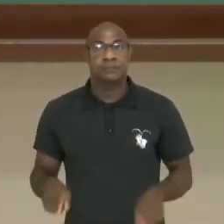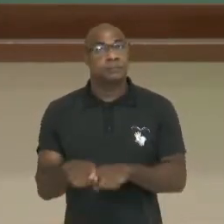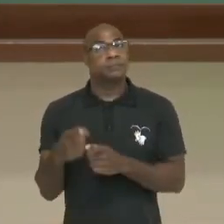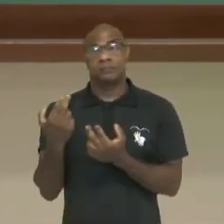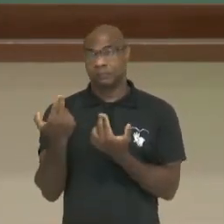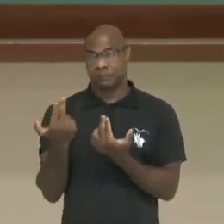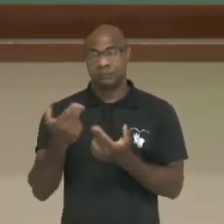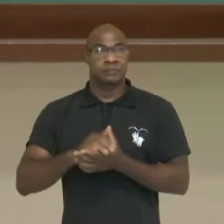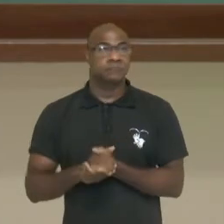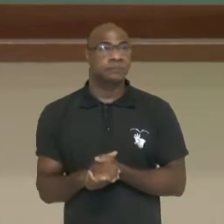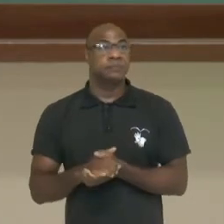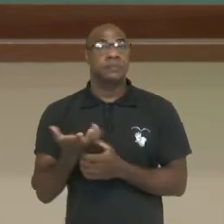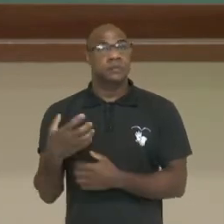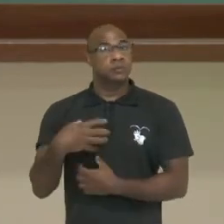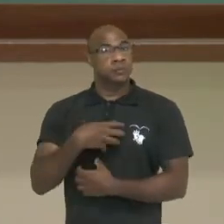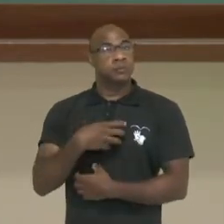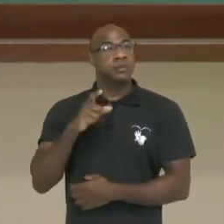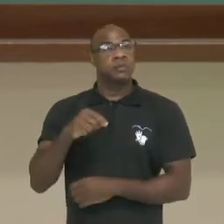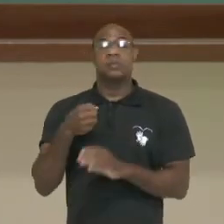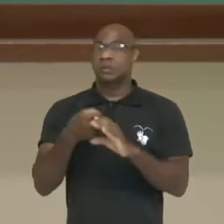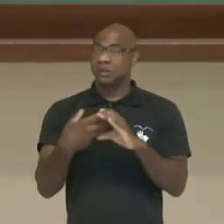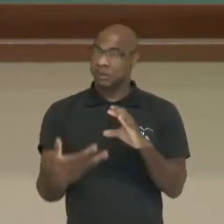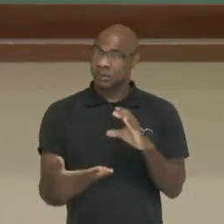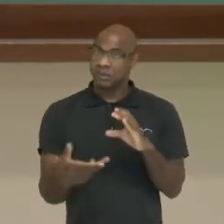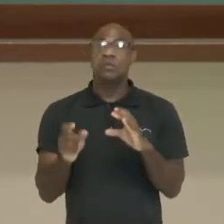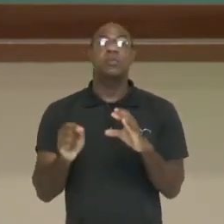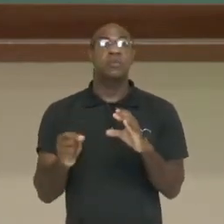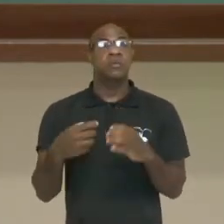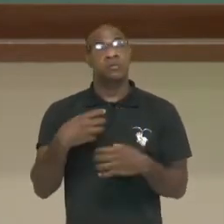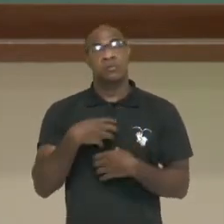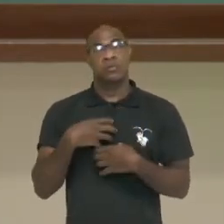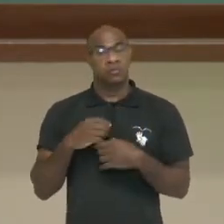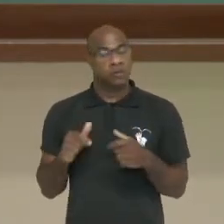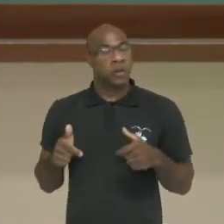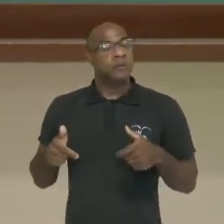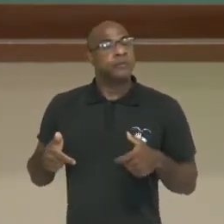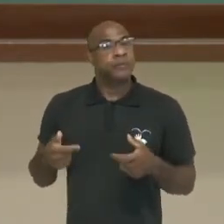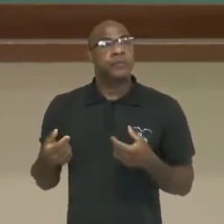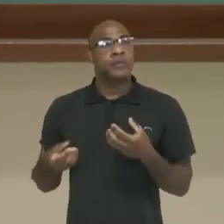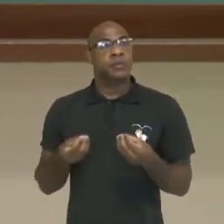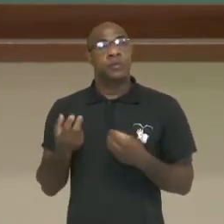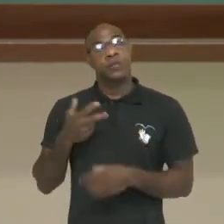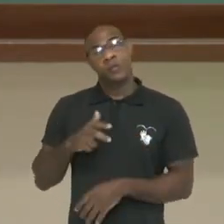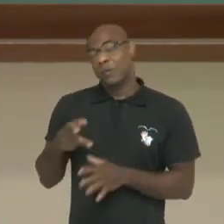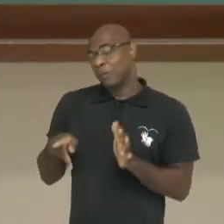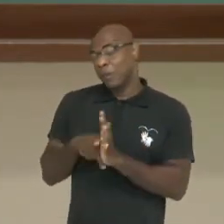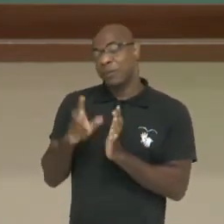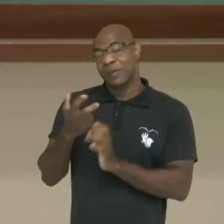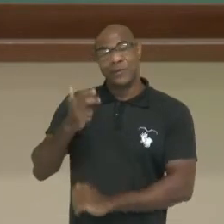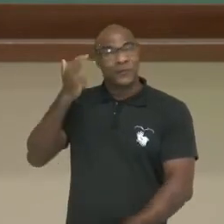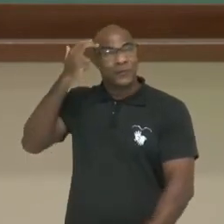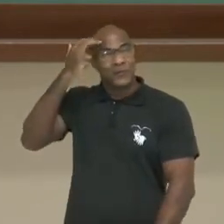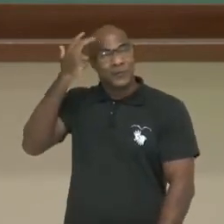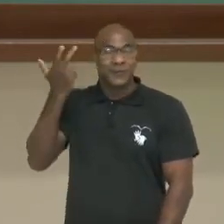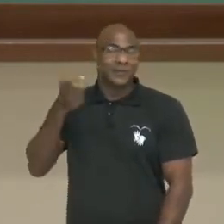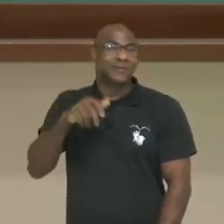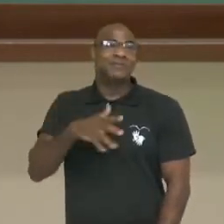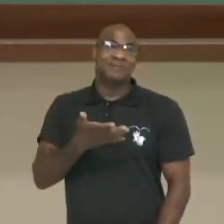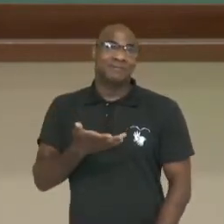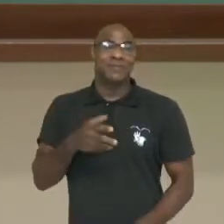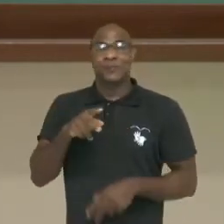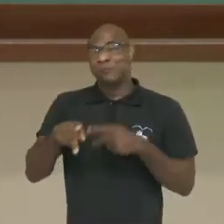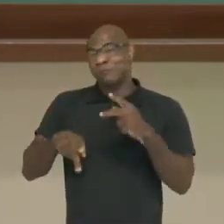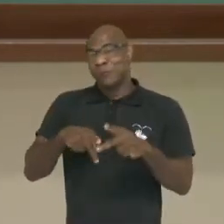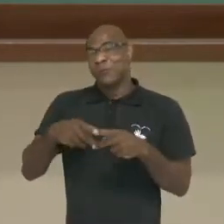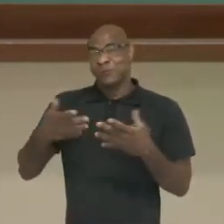Então essa forma caracteriza muito a forma de agir culturalmente, né, na cultura daquele